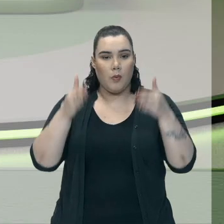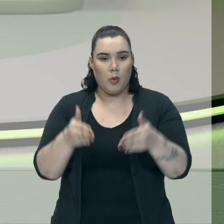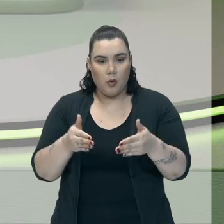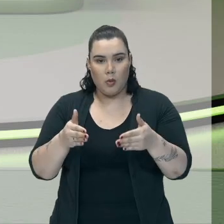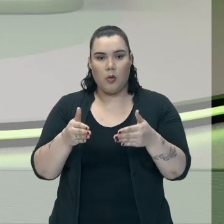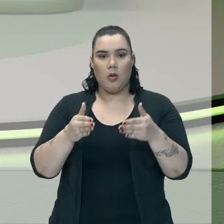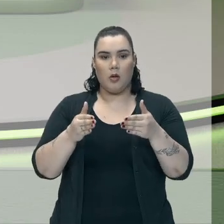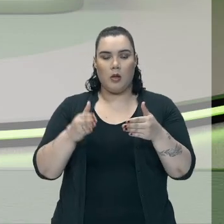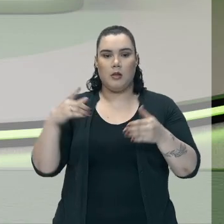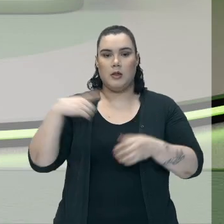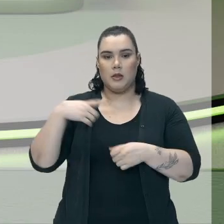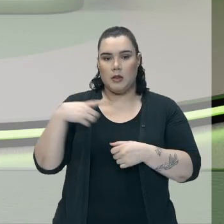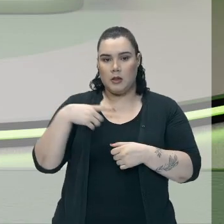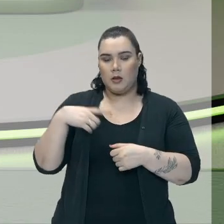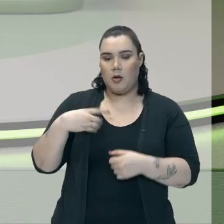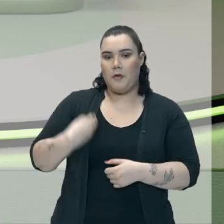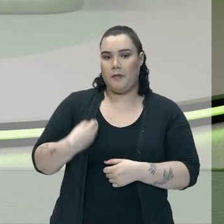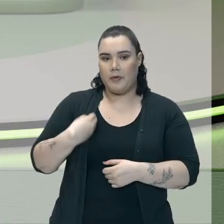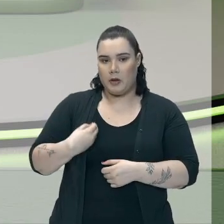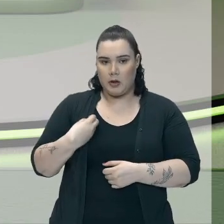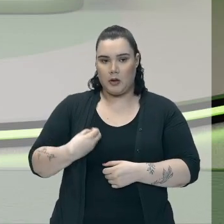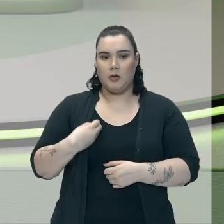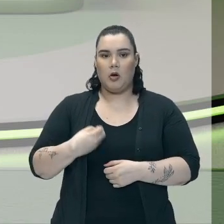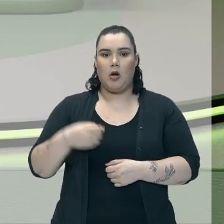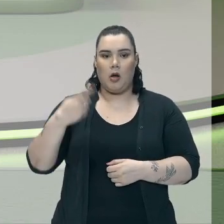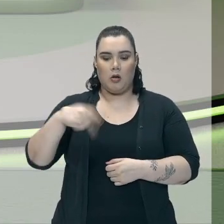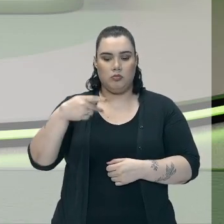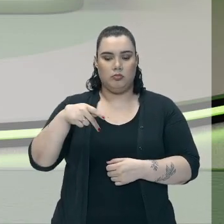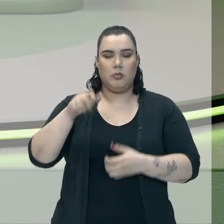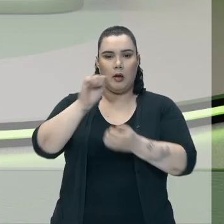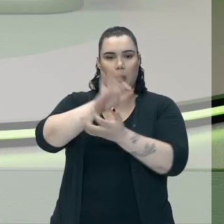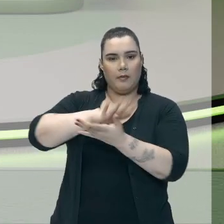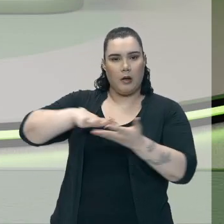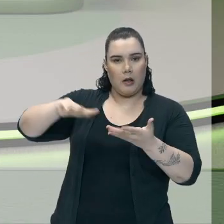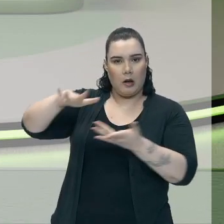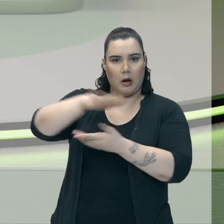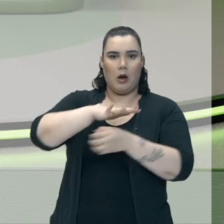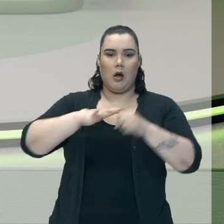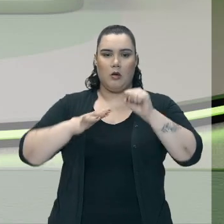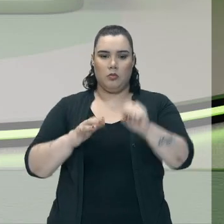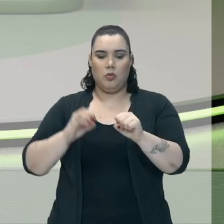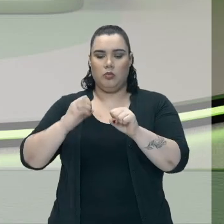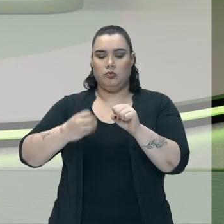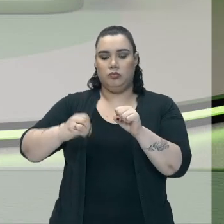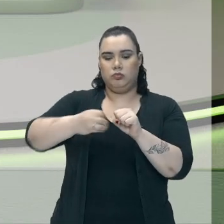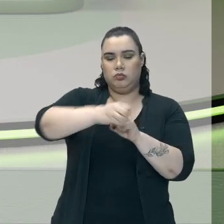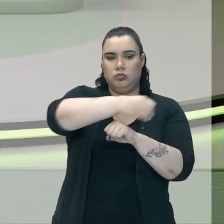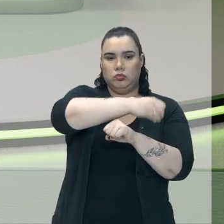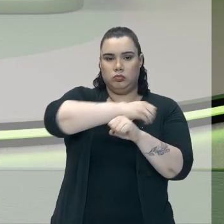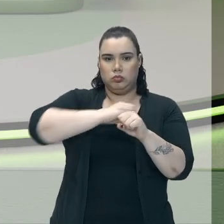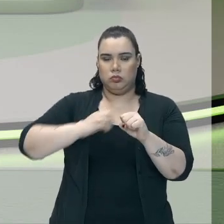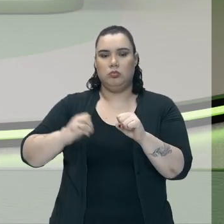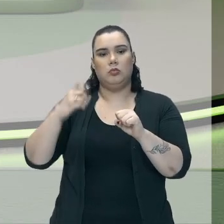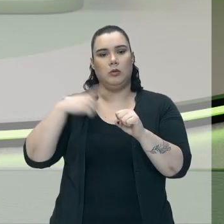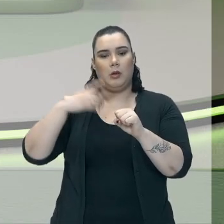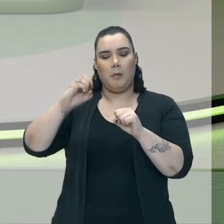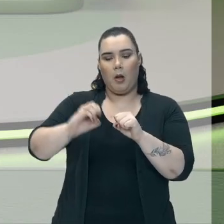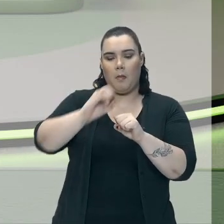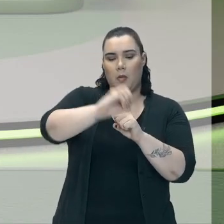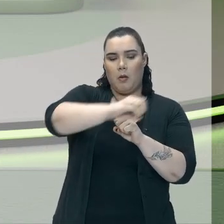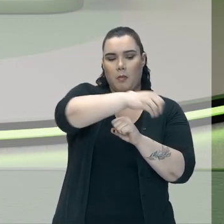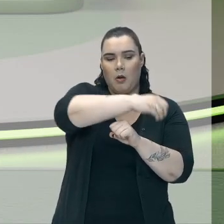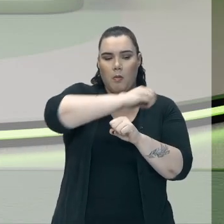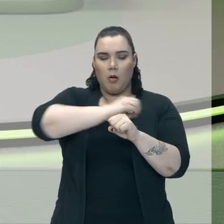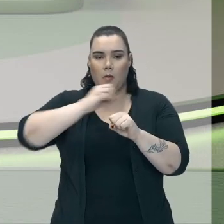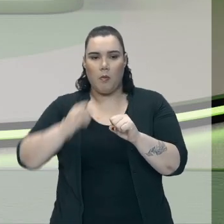nos planetas que existem aqui no nosso sistema solar, né? Nos nossos planetas daqui, no estudo do planeta, de